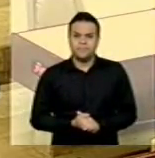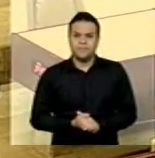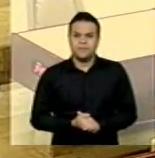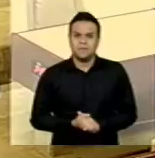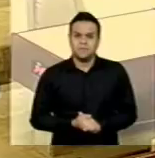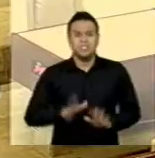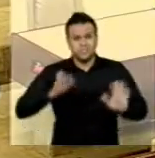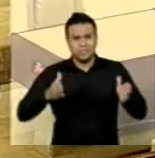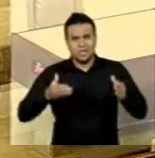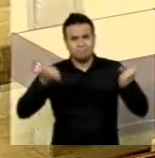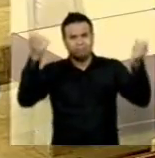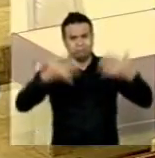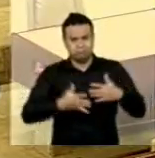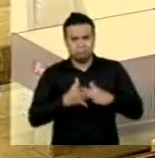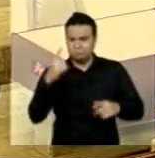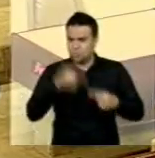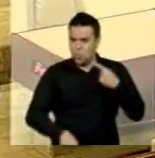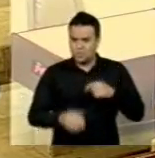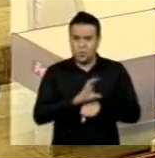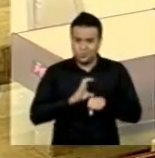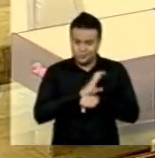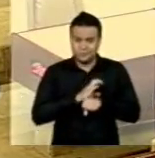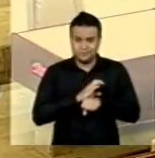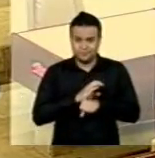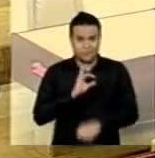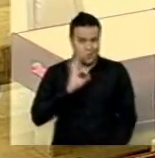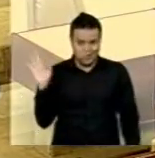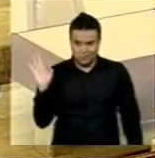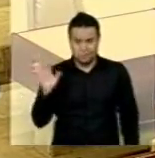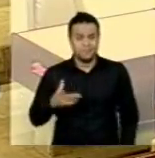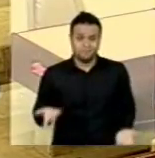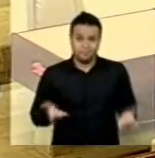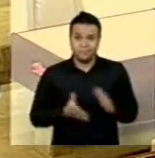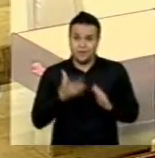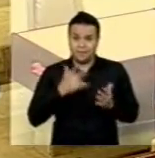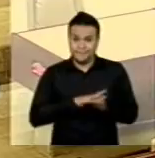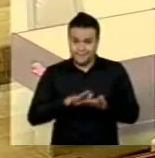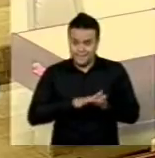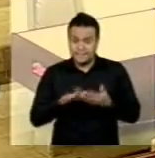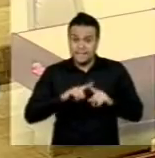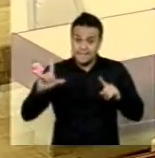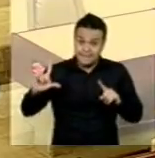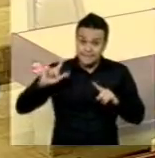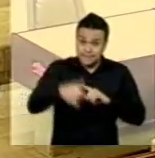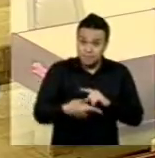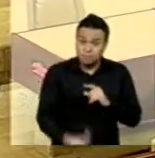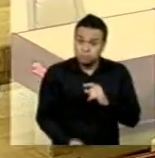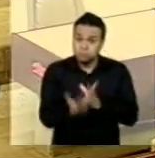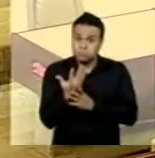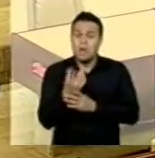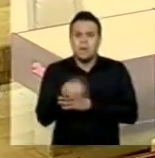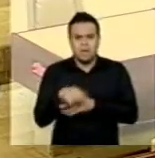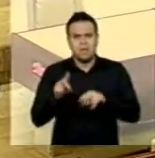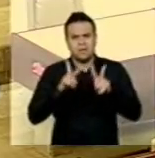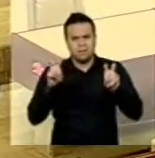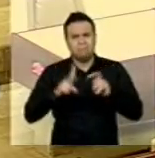evidentemente, declaradas inconstitucionais. Ótimo, nada a dizer. Depois, surgiu, e aí é um caso